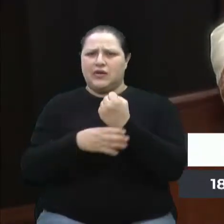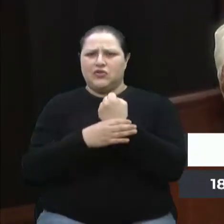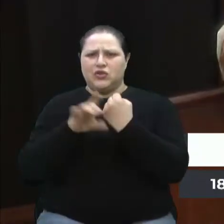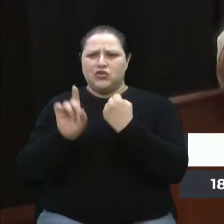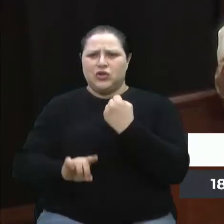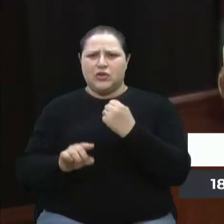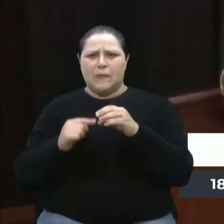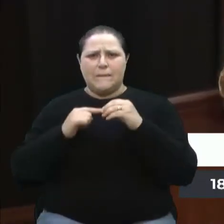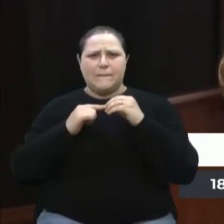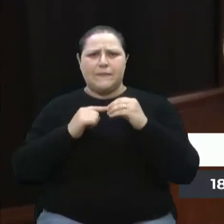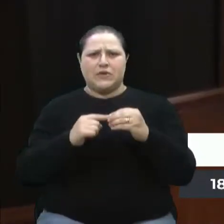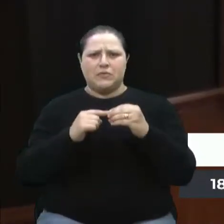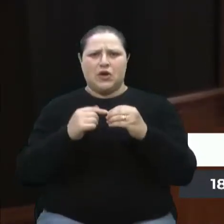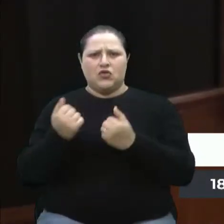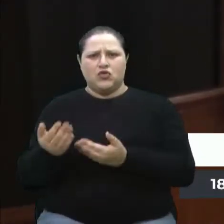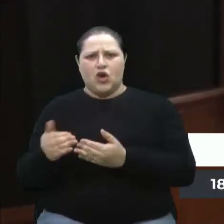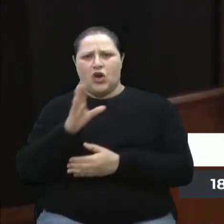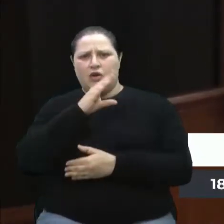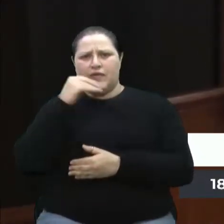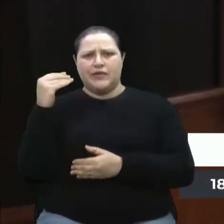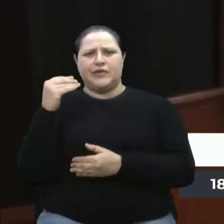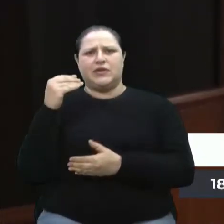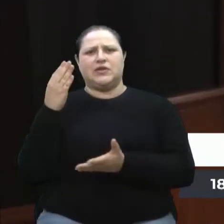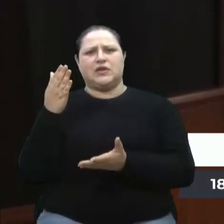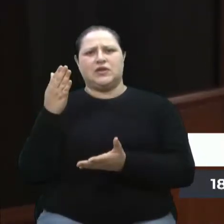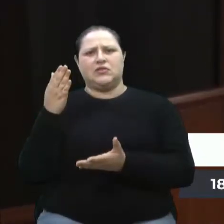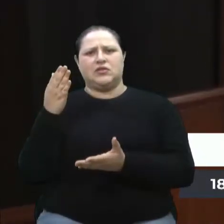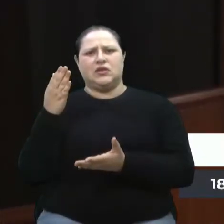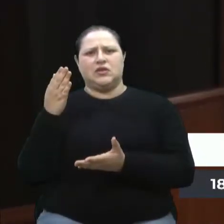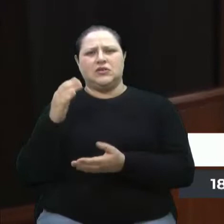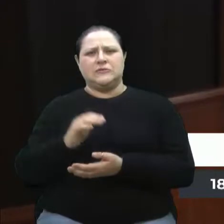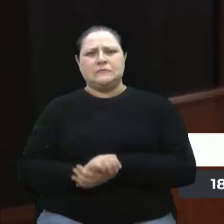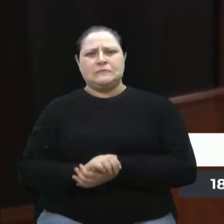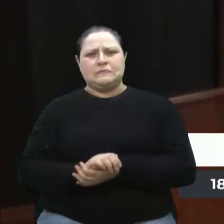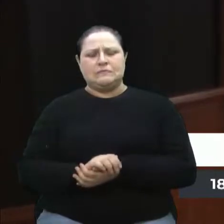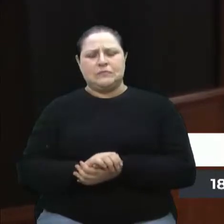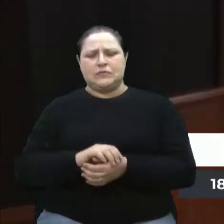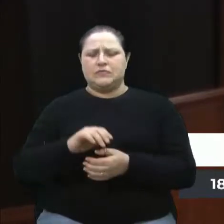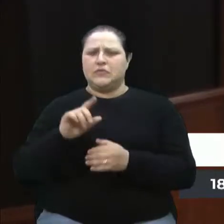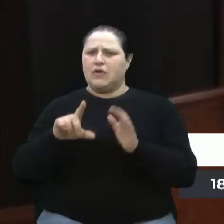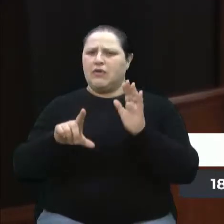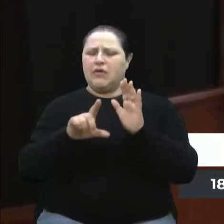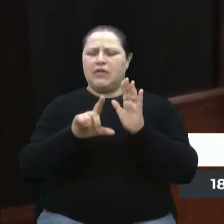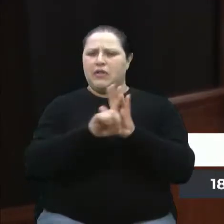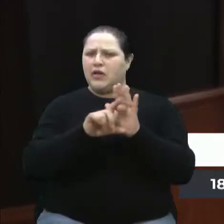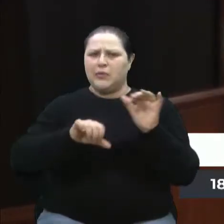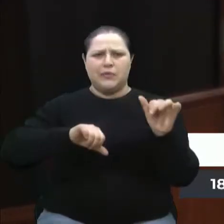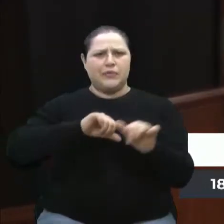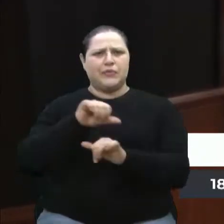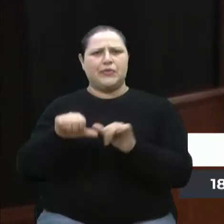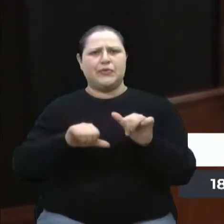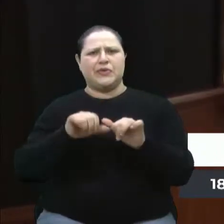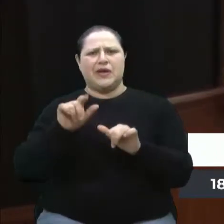fundamental de jovens e de adolescentes, mudar basicamente